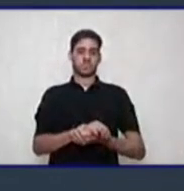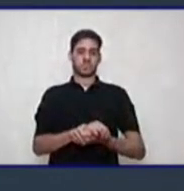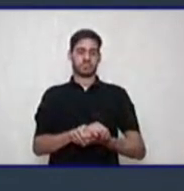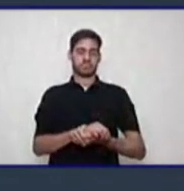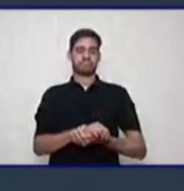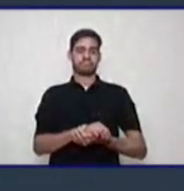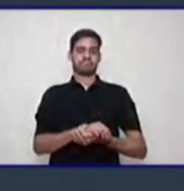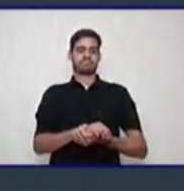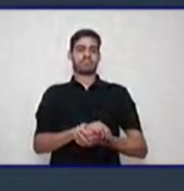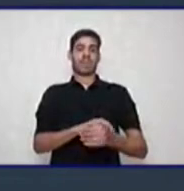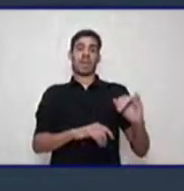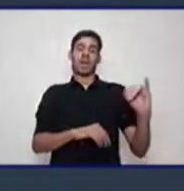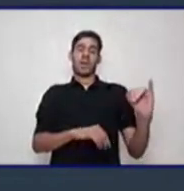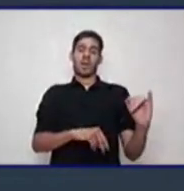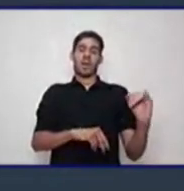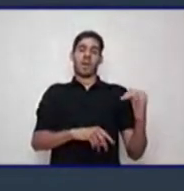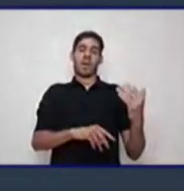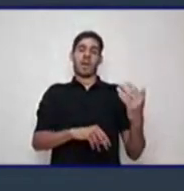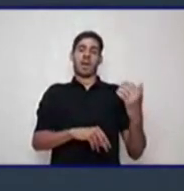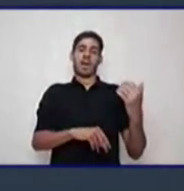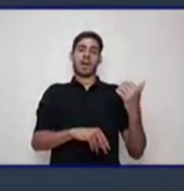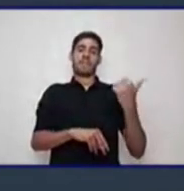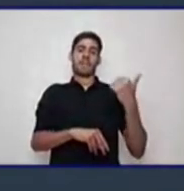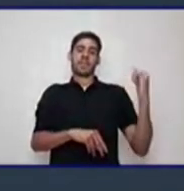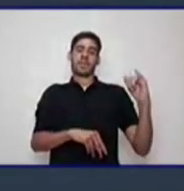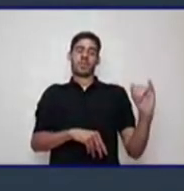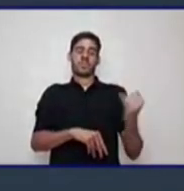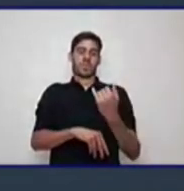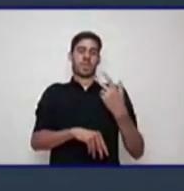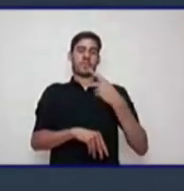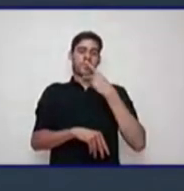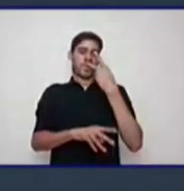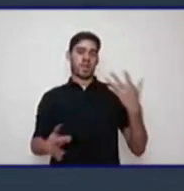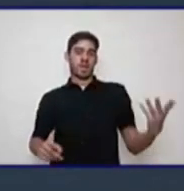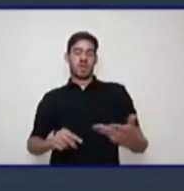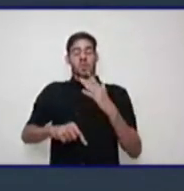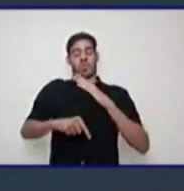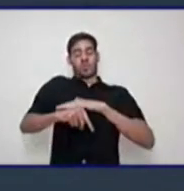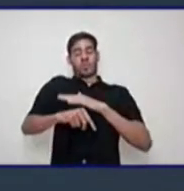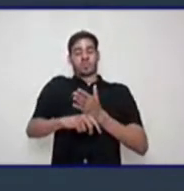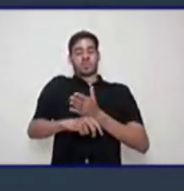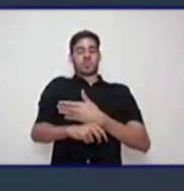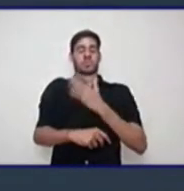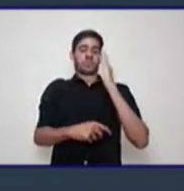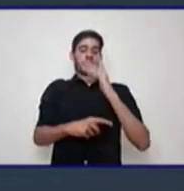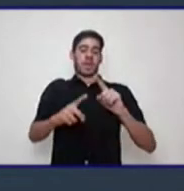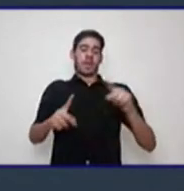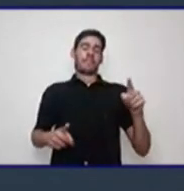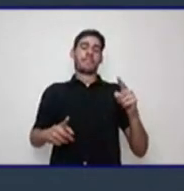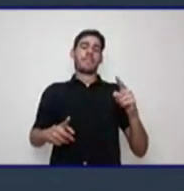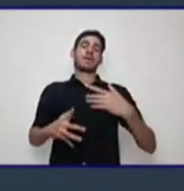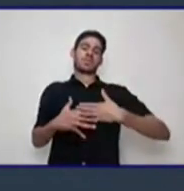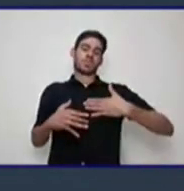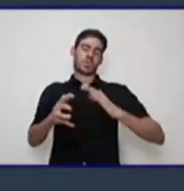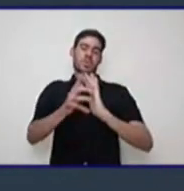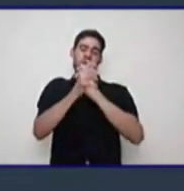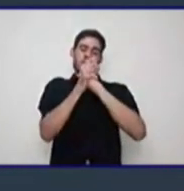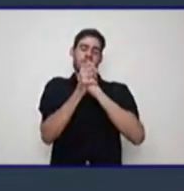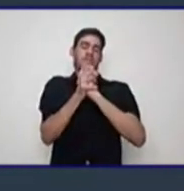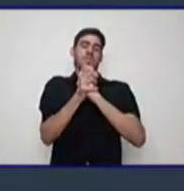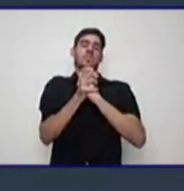primeira oportunidade que eu me manifesto, ainda que já adiantado na hora, mas eu faço questão de uma saudação